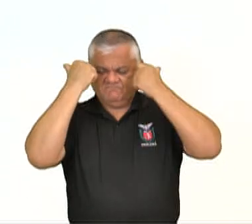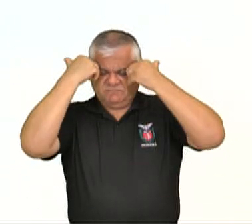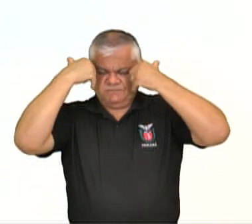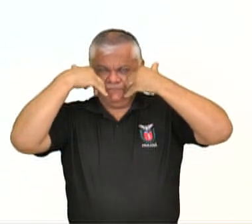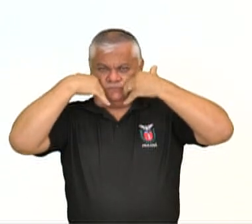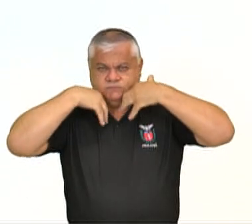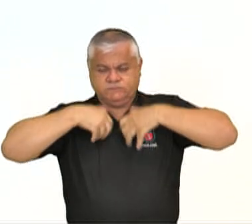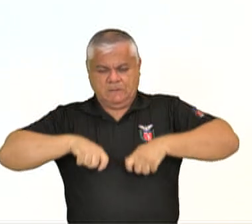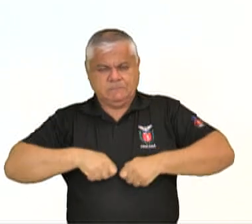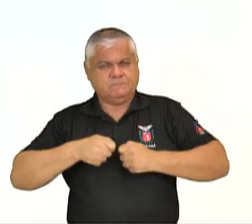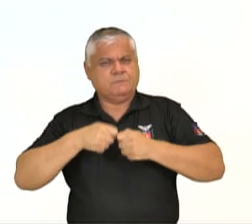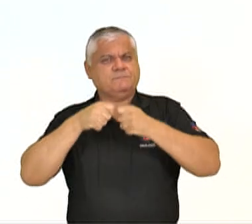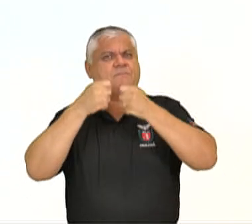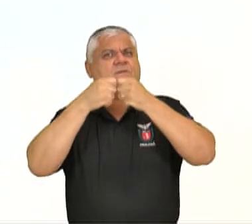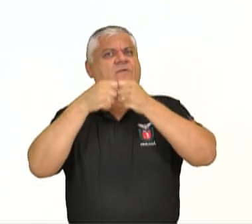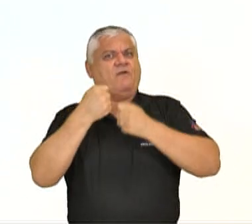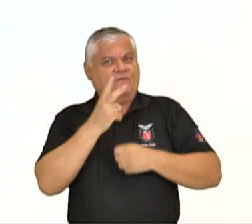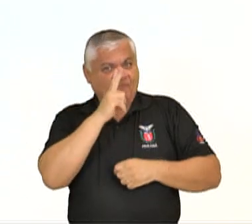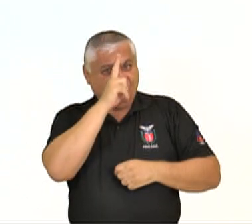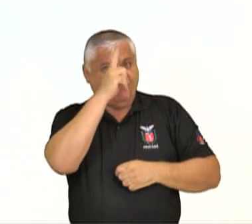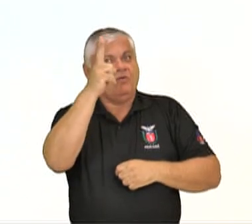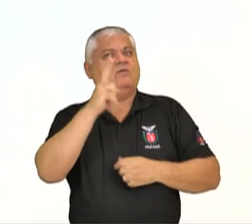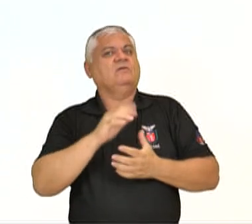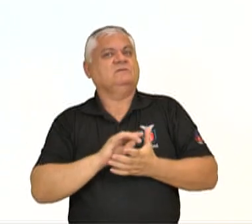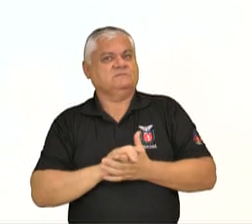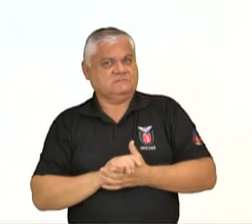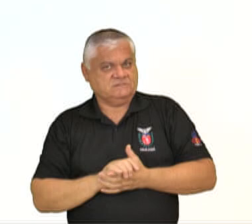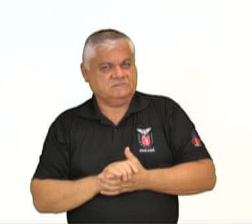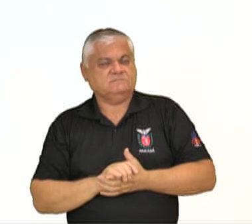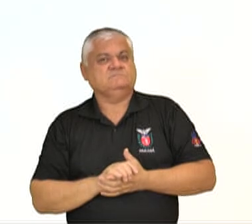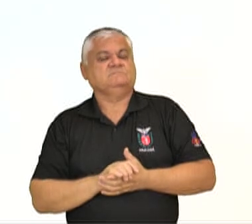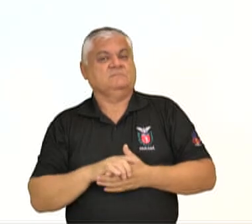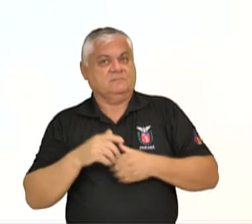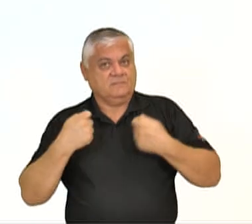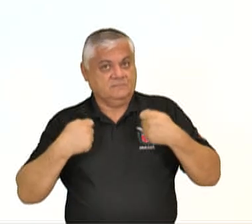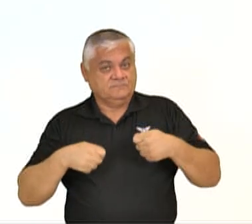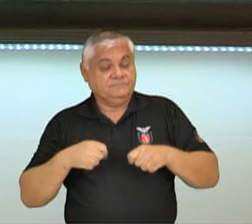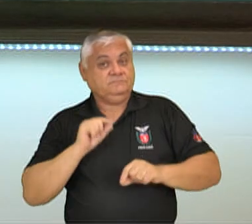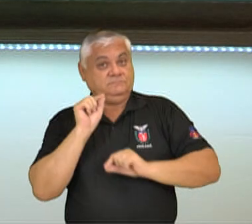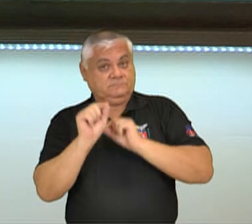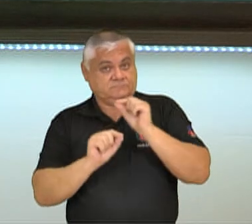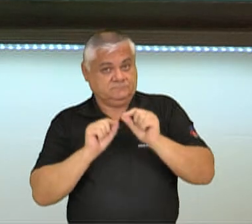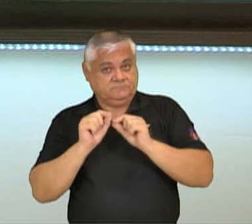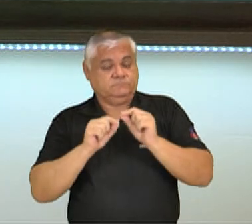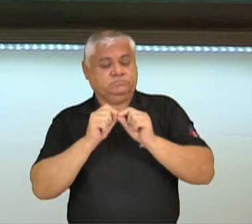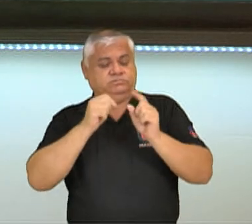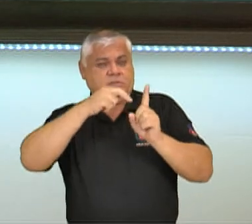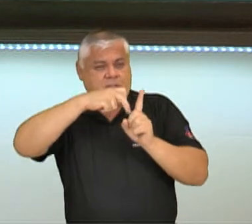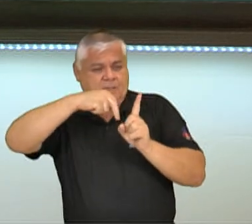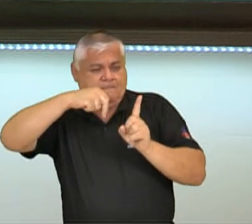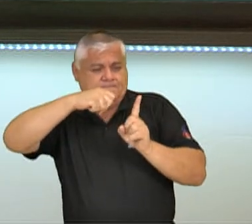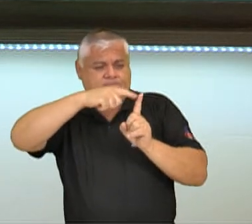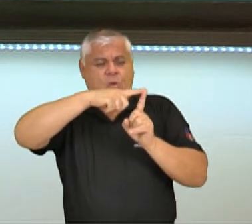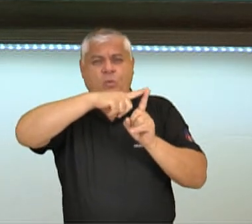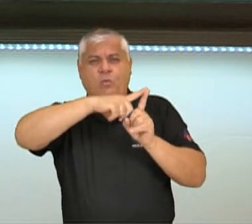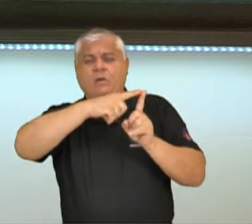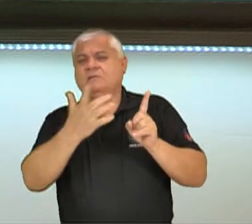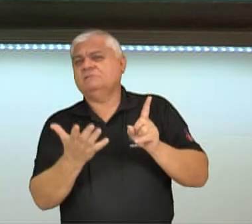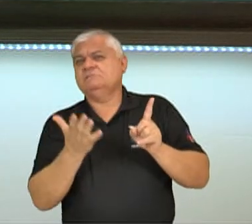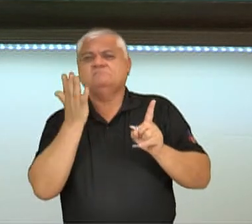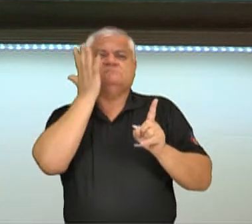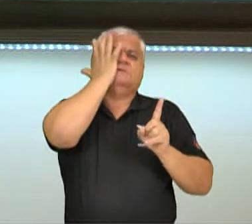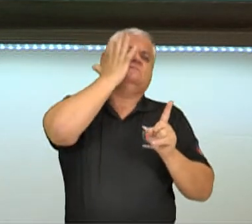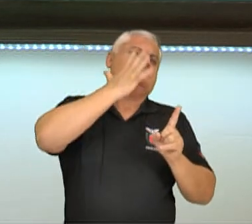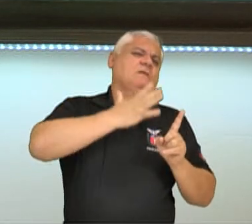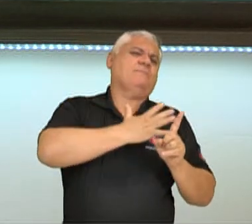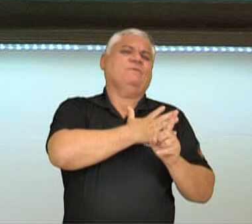e modo do chute. Lembrando novamente que a gente fala, né, nessa consequência de um chute desse, mas a